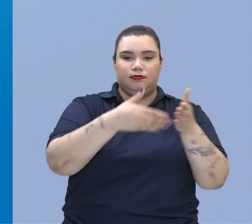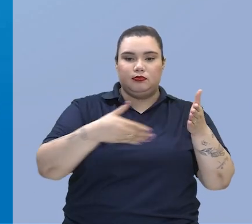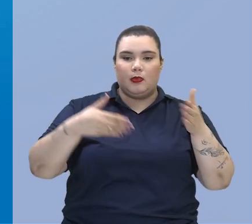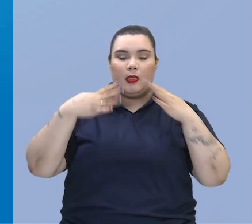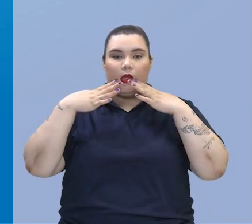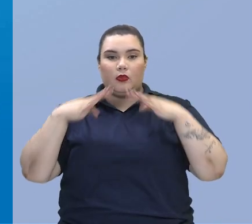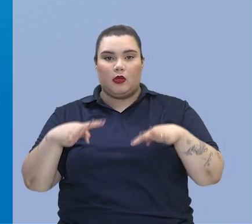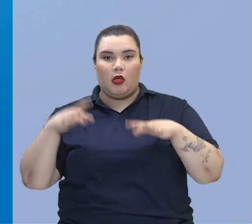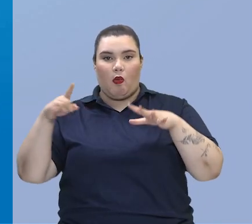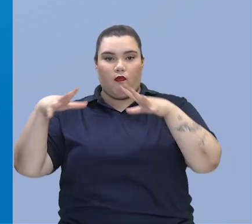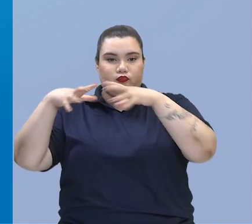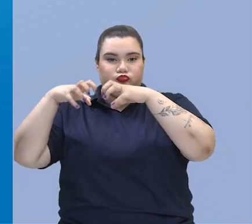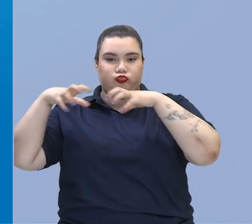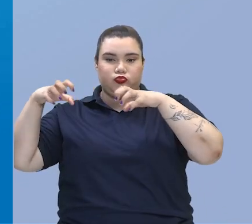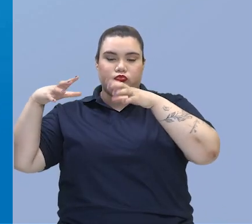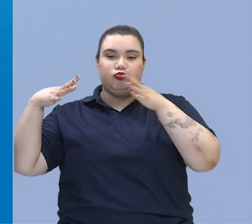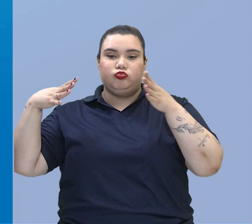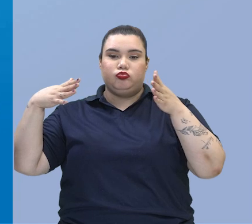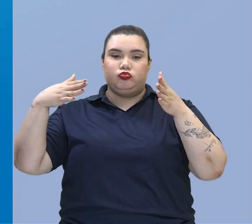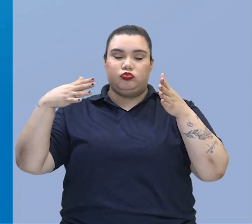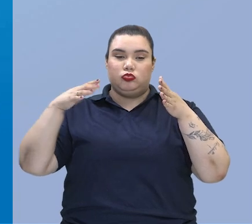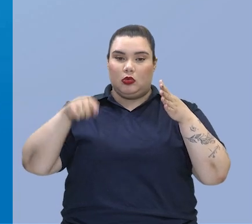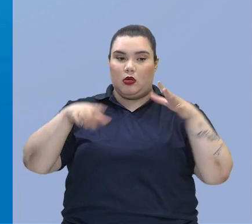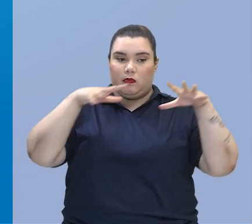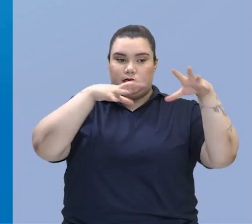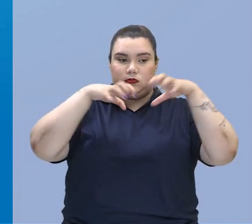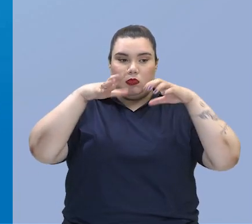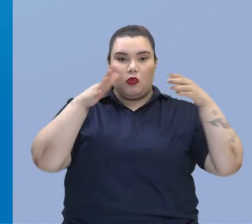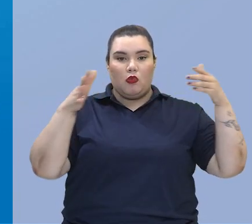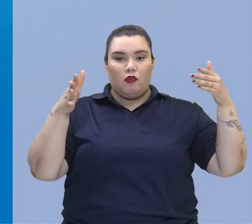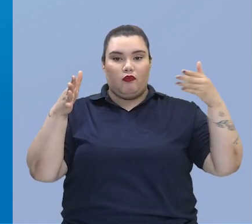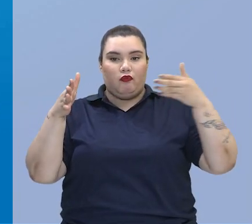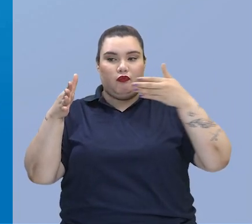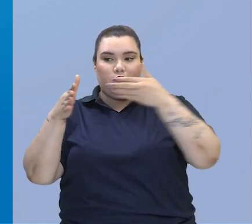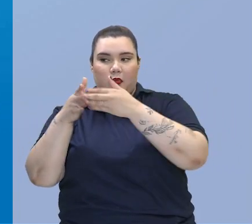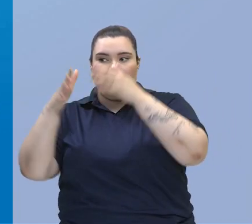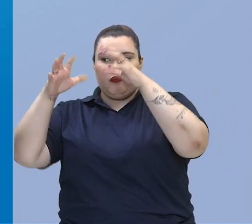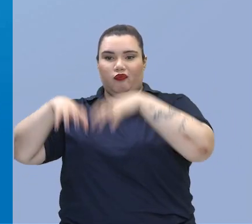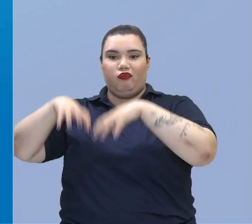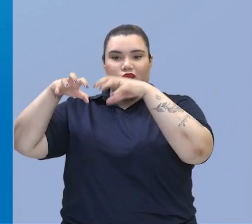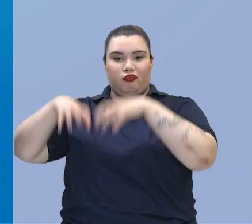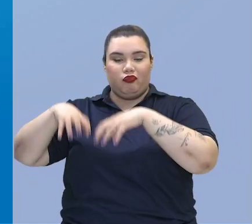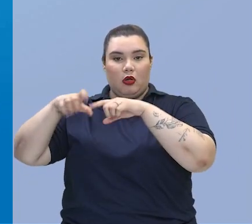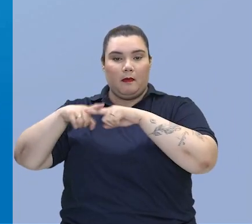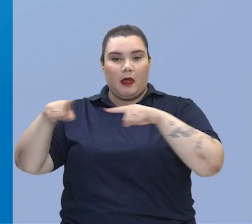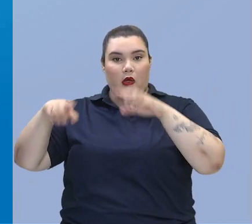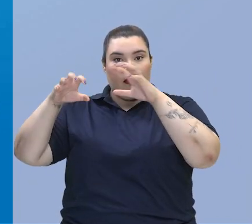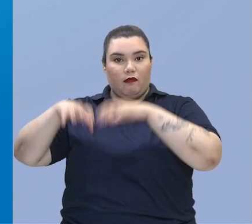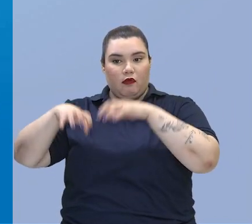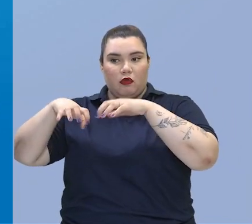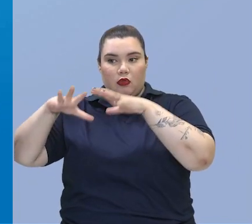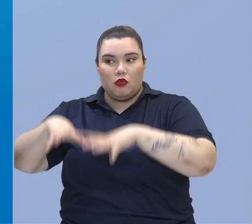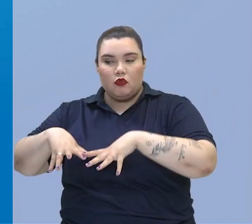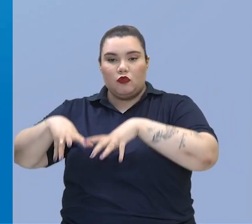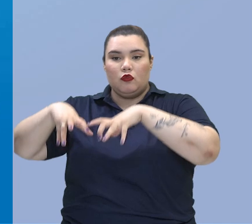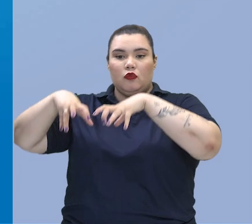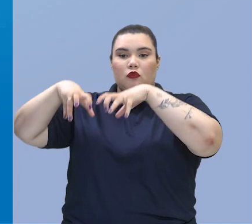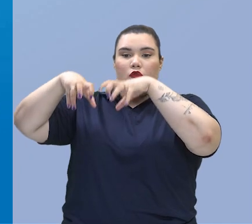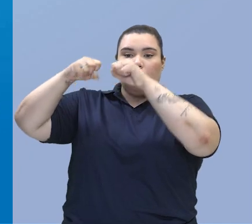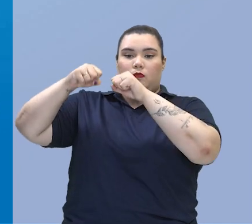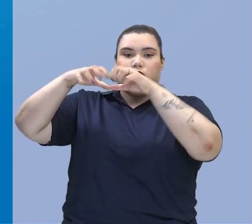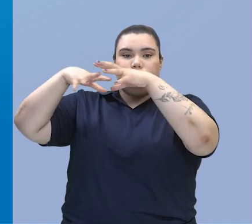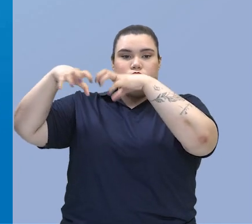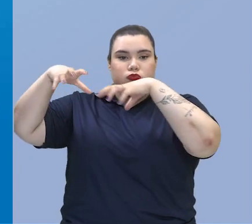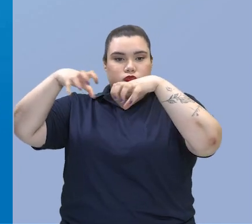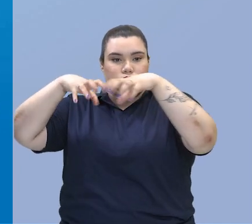chega na Cordilheira dos Andes, ali chove, mas ao mesmo tempo ela se recicla, ela recircula, porque ela vai estar passando por uma